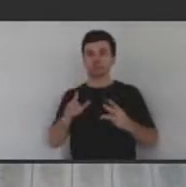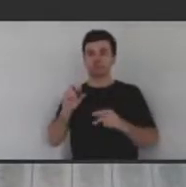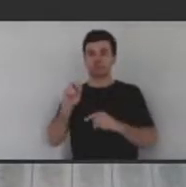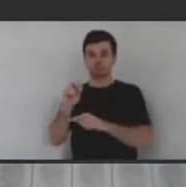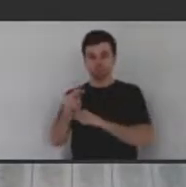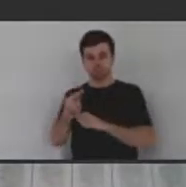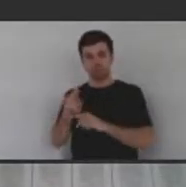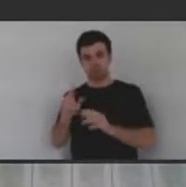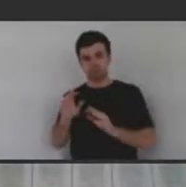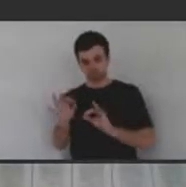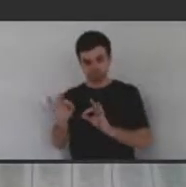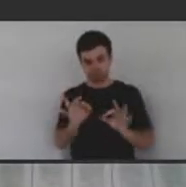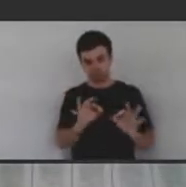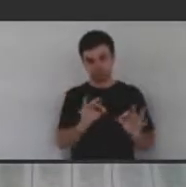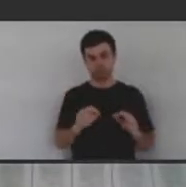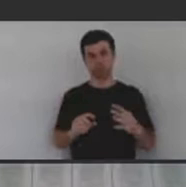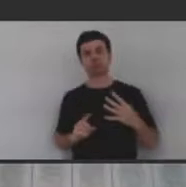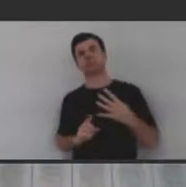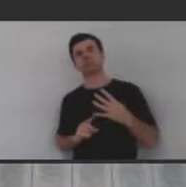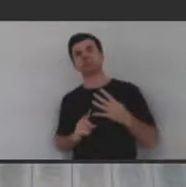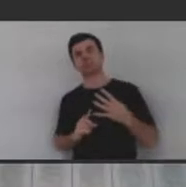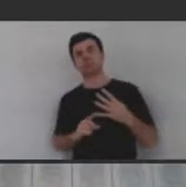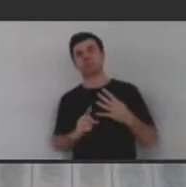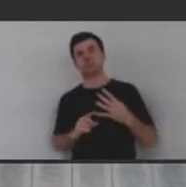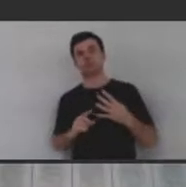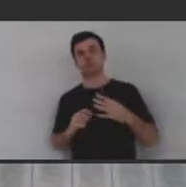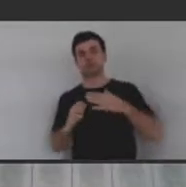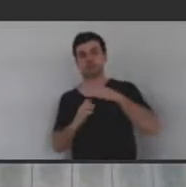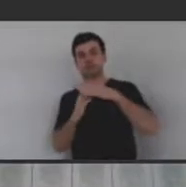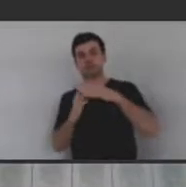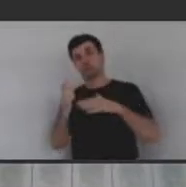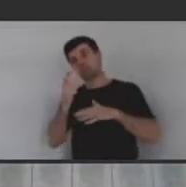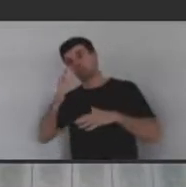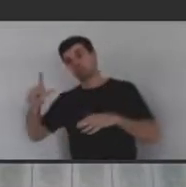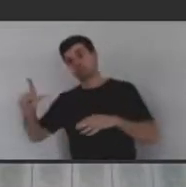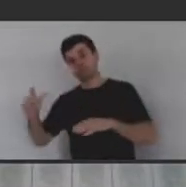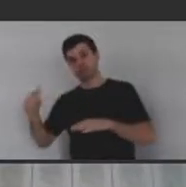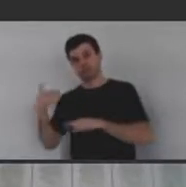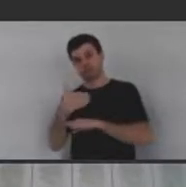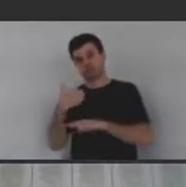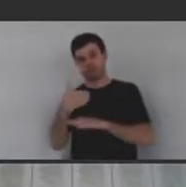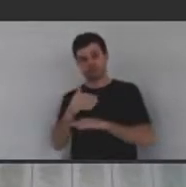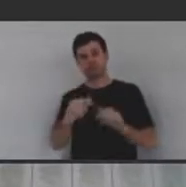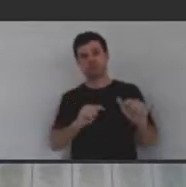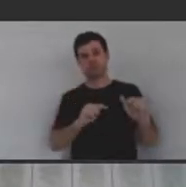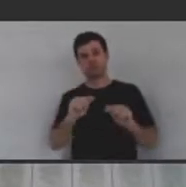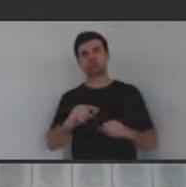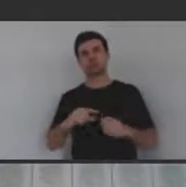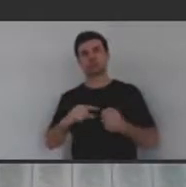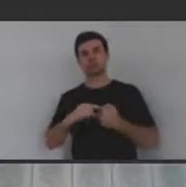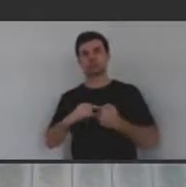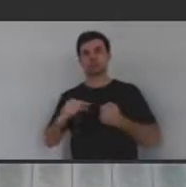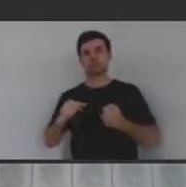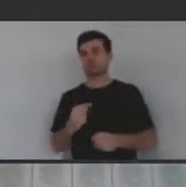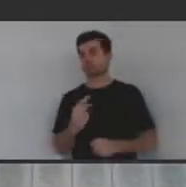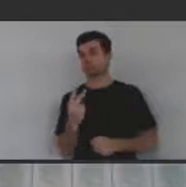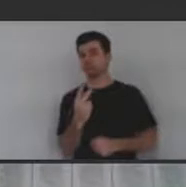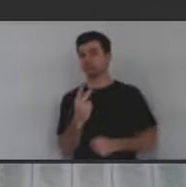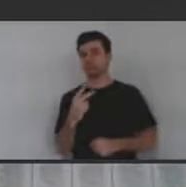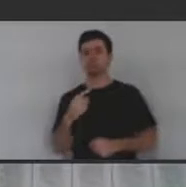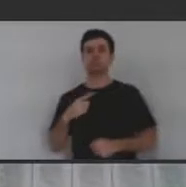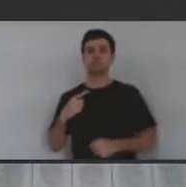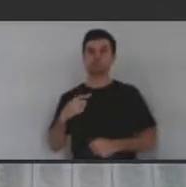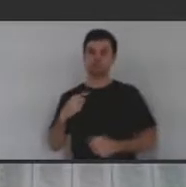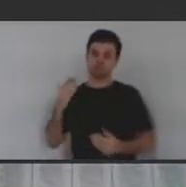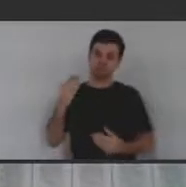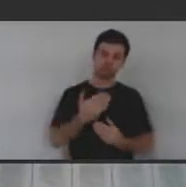efetivo. 4. Prestador de serviço terceirizado. Artigo 2º. A divulgação de ação institucional na Câmara